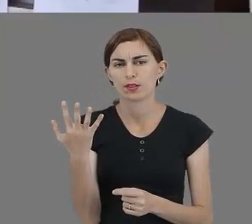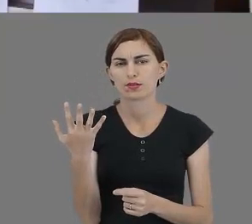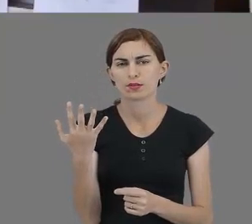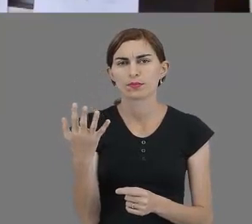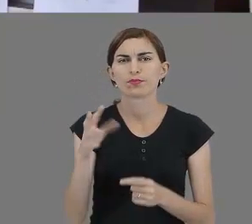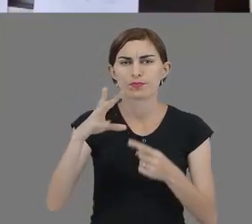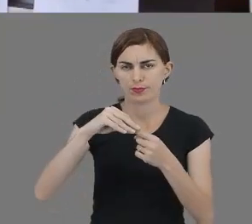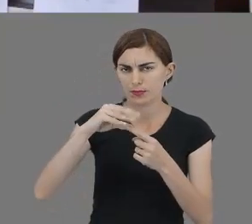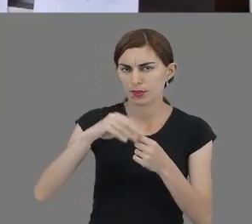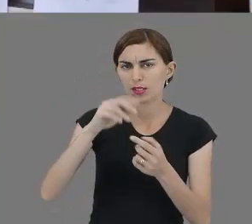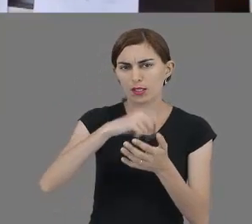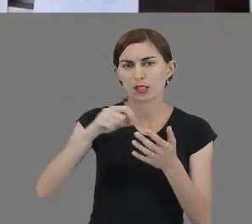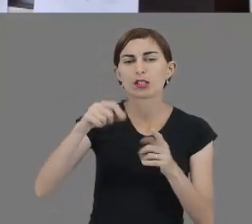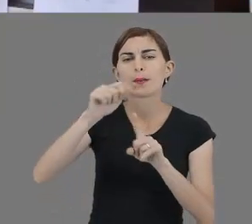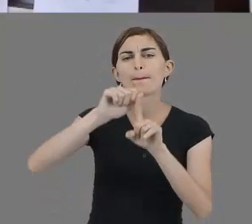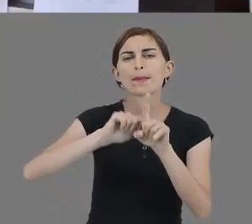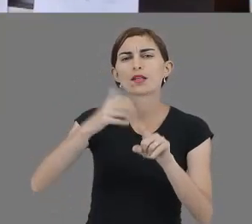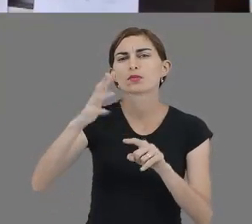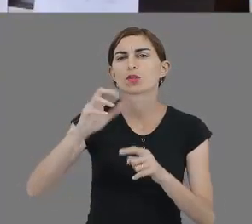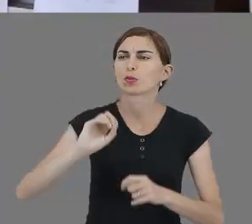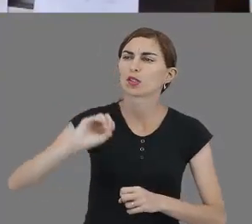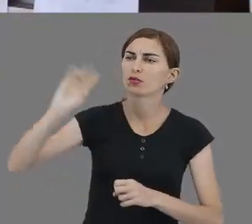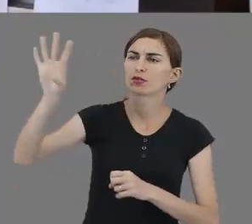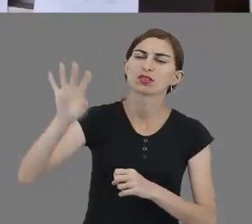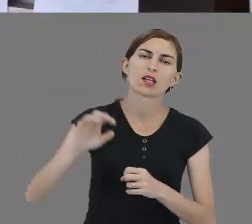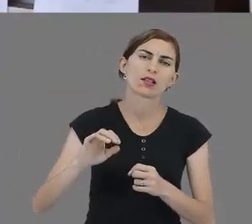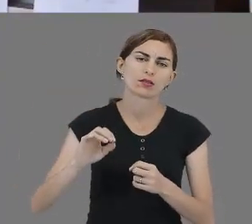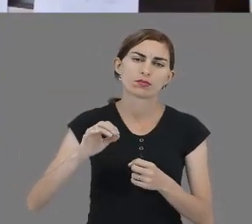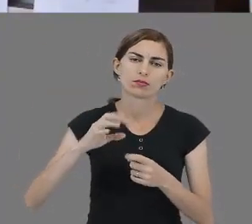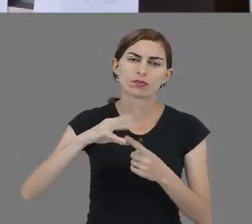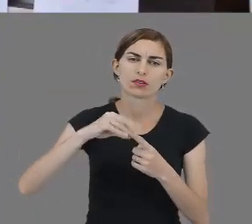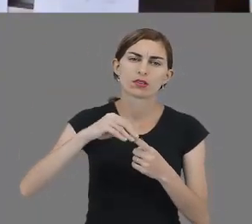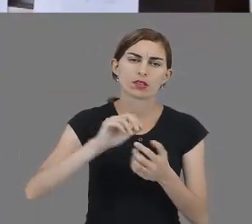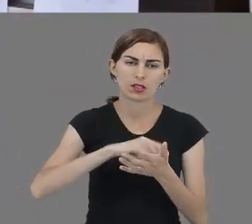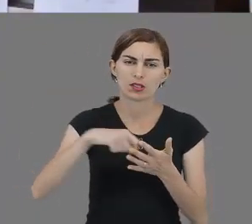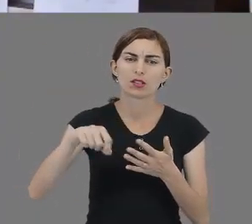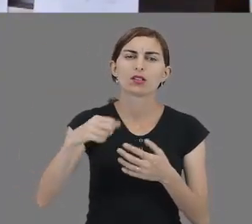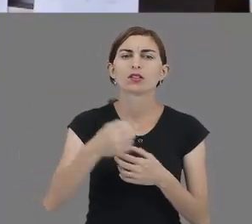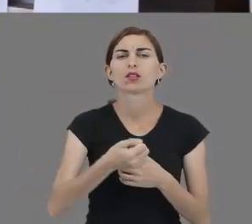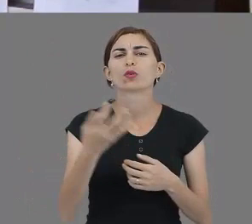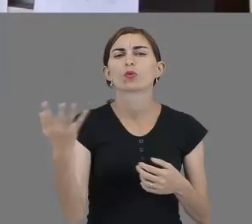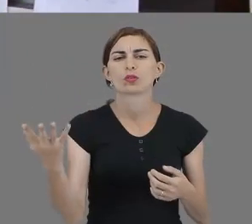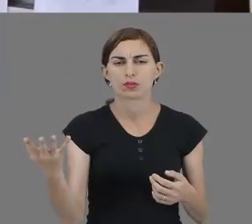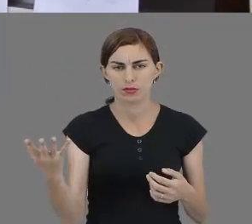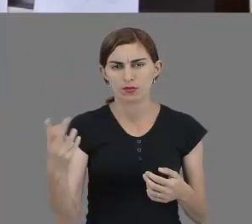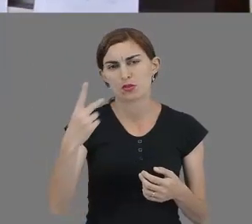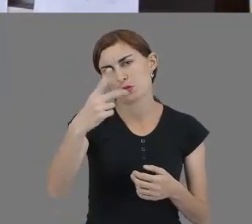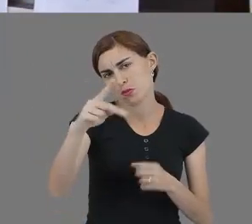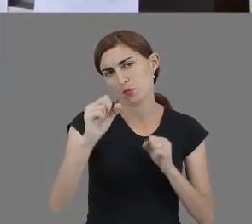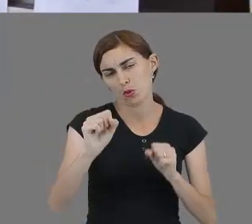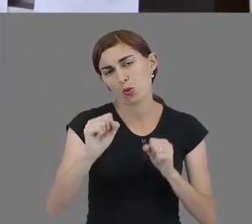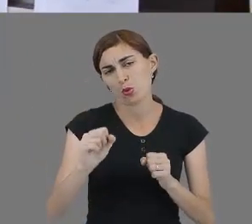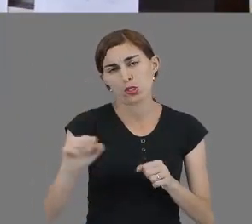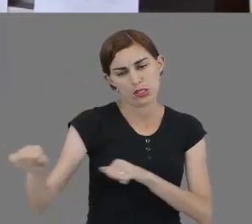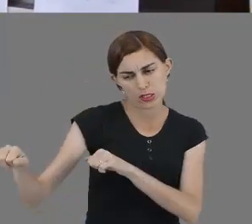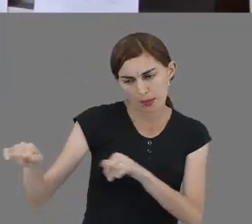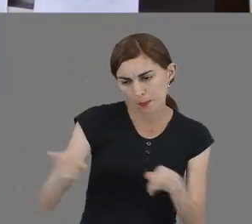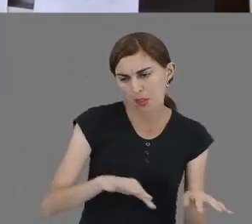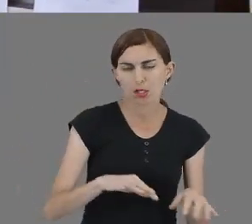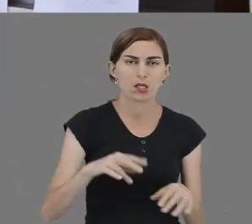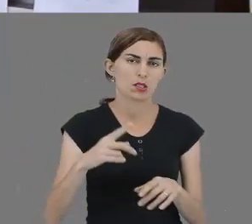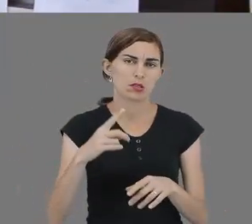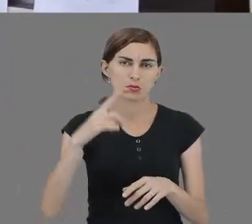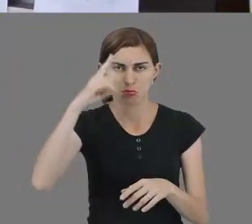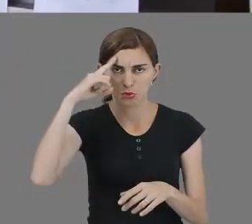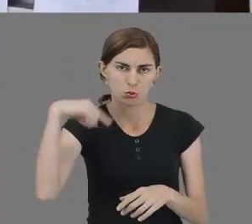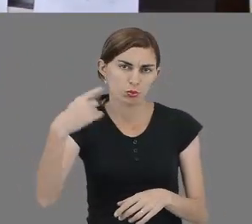quantidade de canetas que sai por mês. A minha unidade seria por mês. Para você pode utilizar